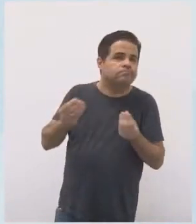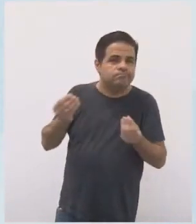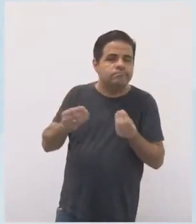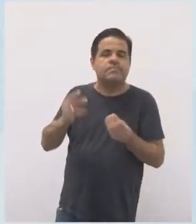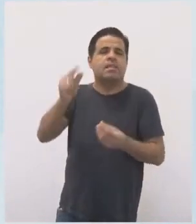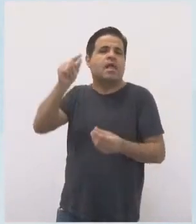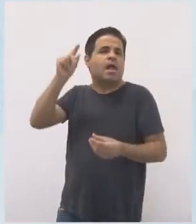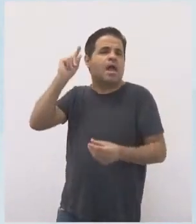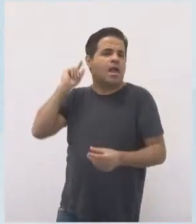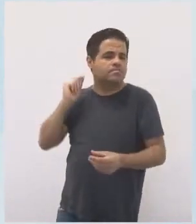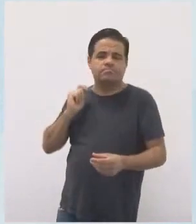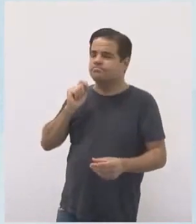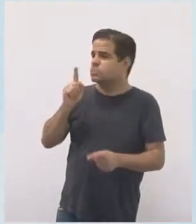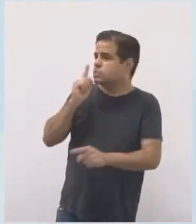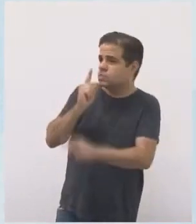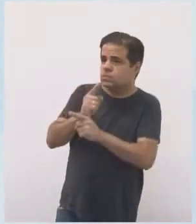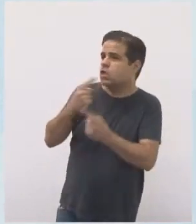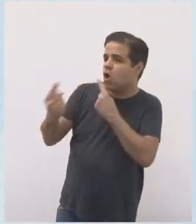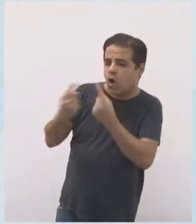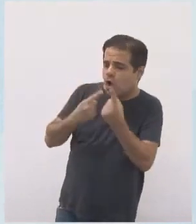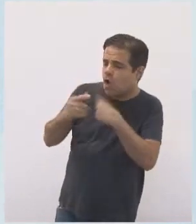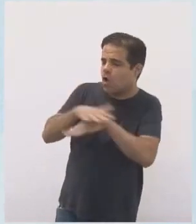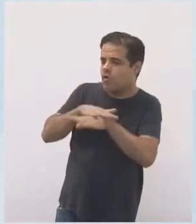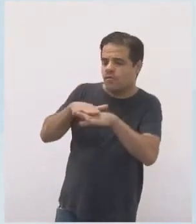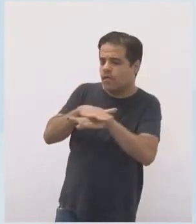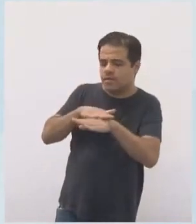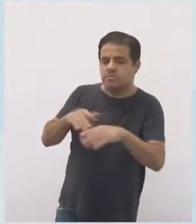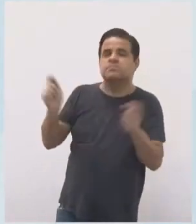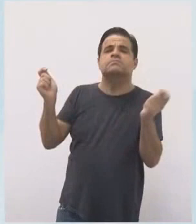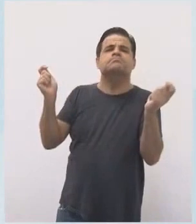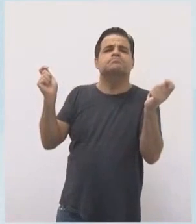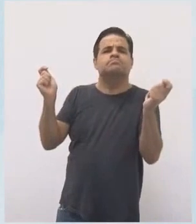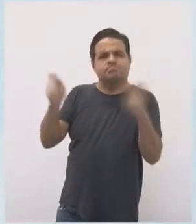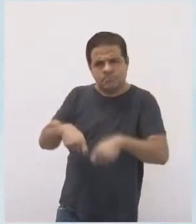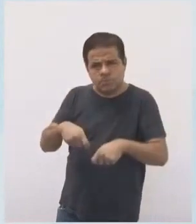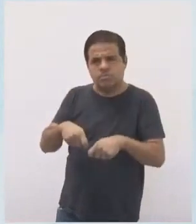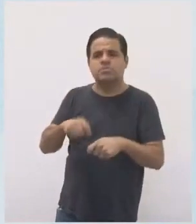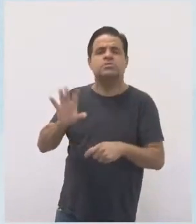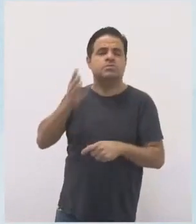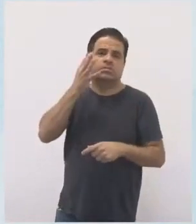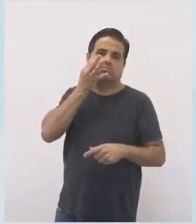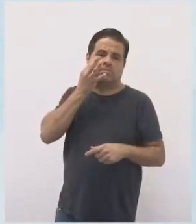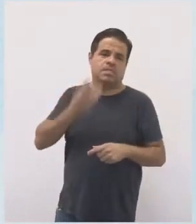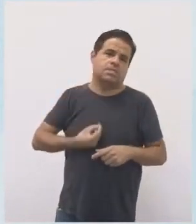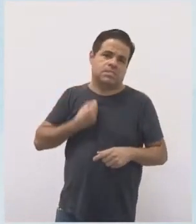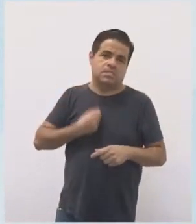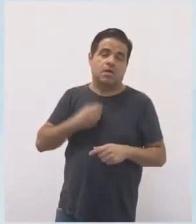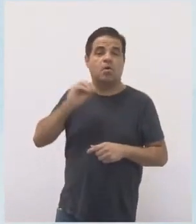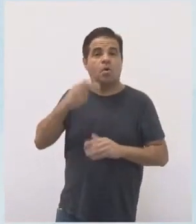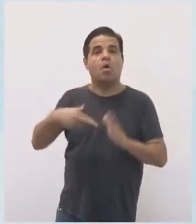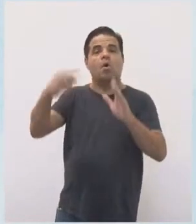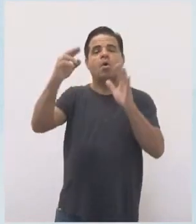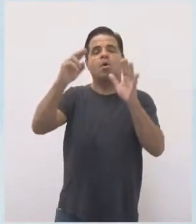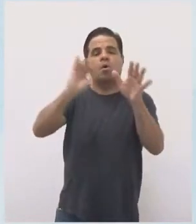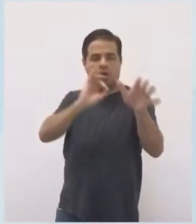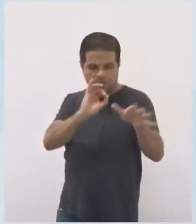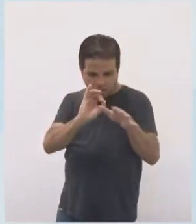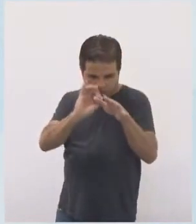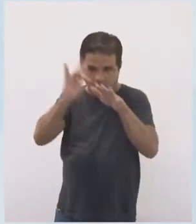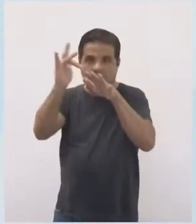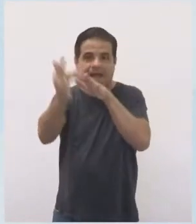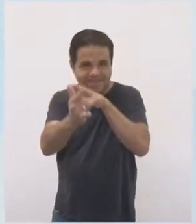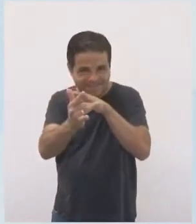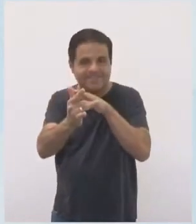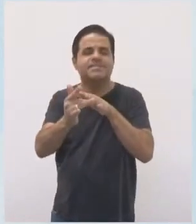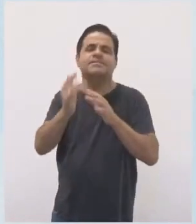faz tempo também que ele não conversa, e isso pode acontecer presencialmente ou pelas redes sociais,